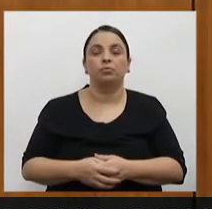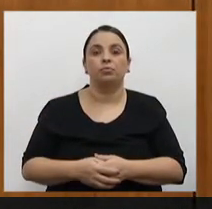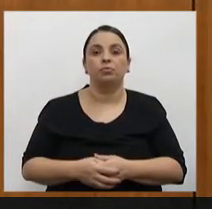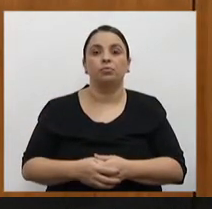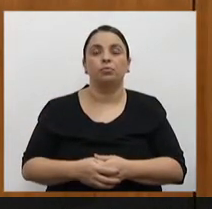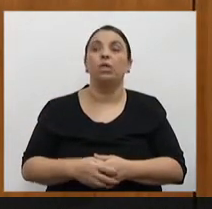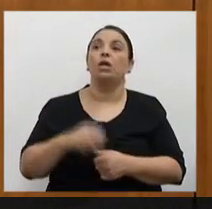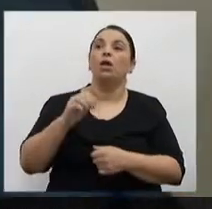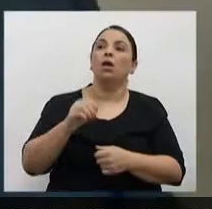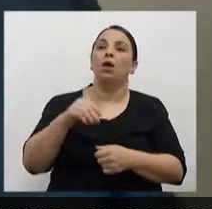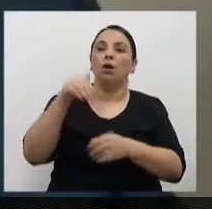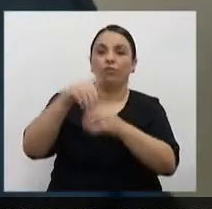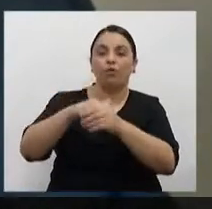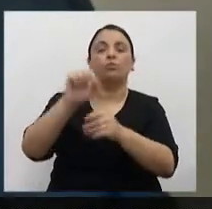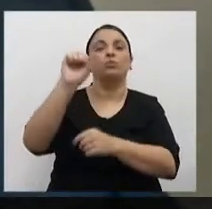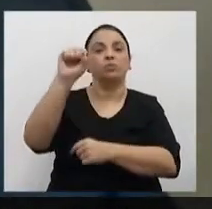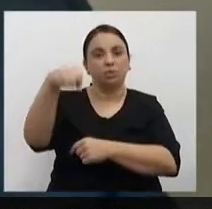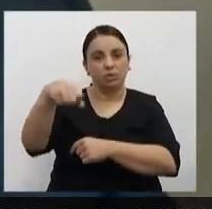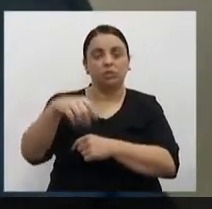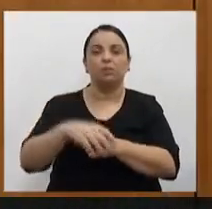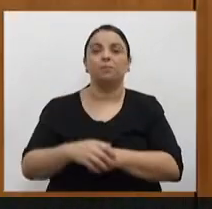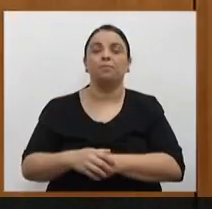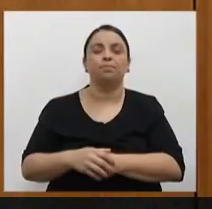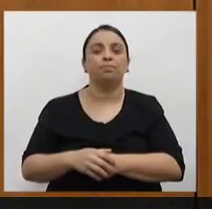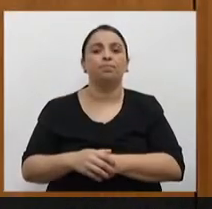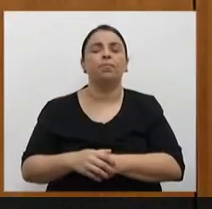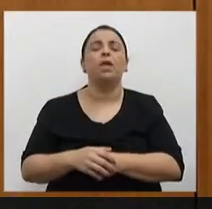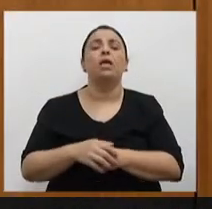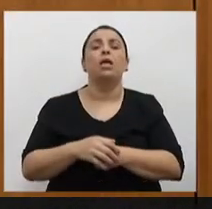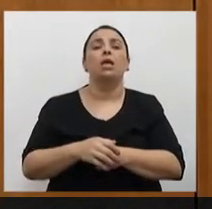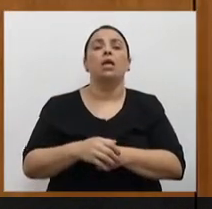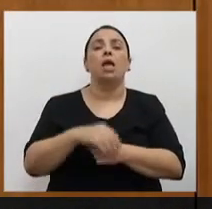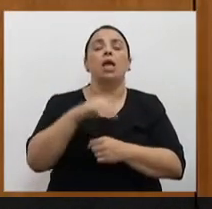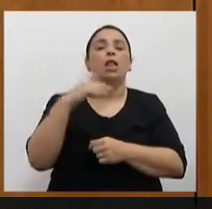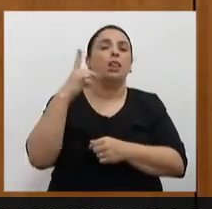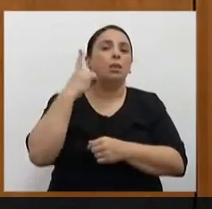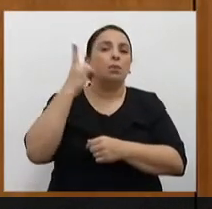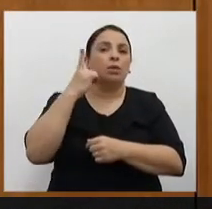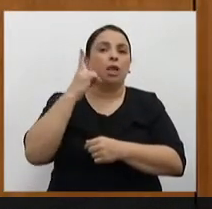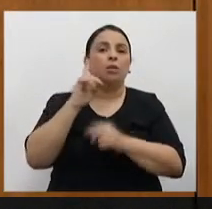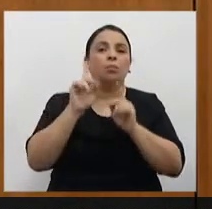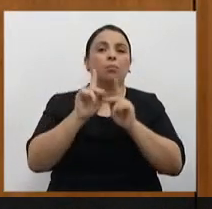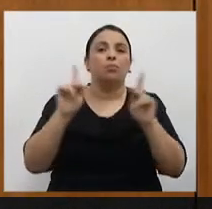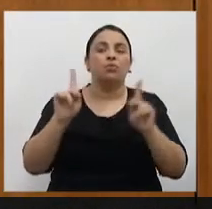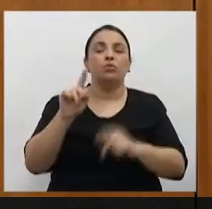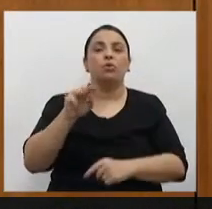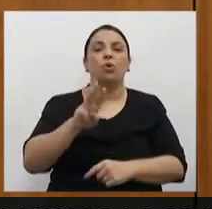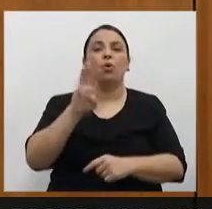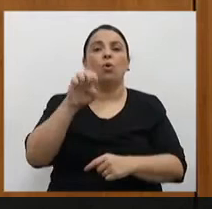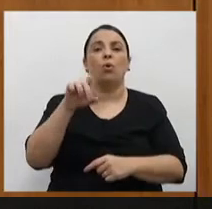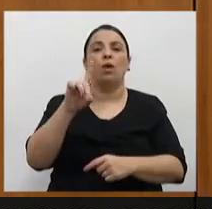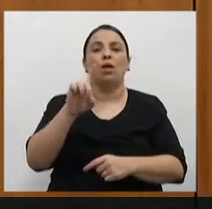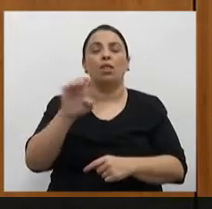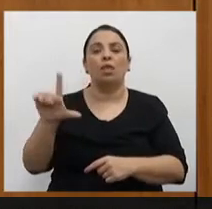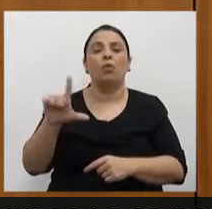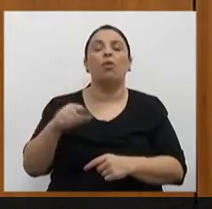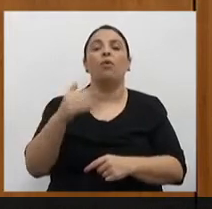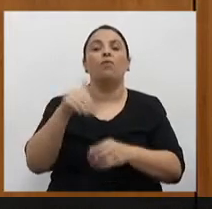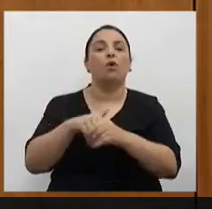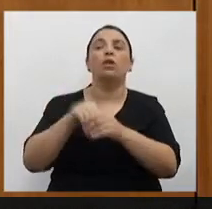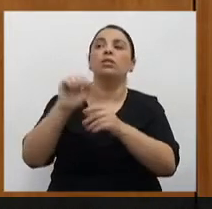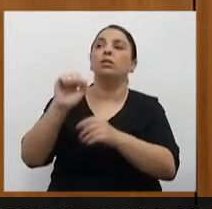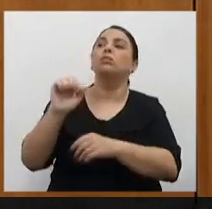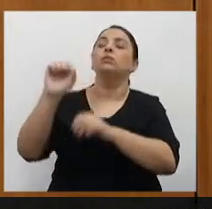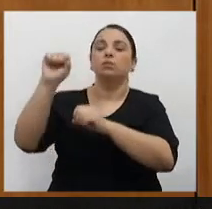Voto sim, senhor presidente. Como vota o requerimento o deputado professor Wendel? Voto sim, presidente.